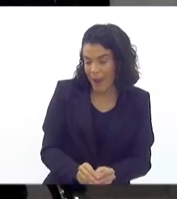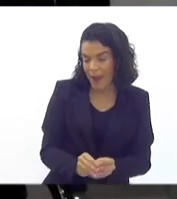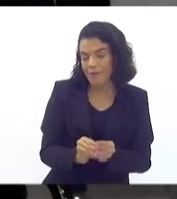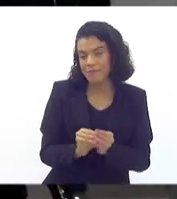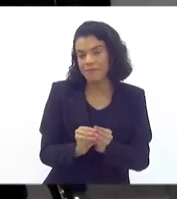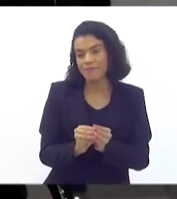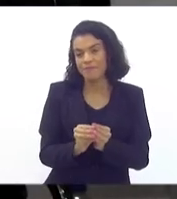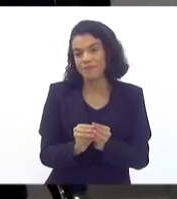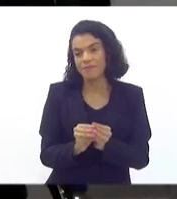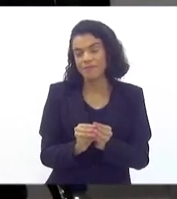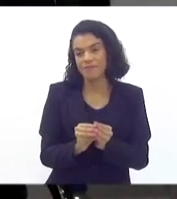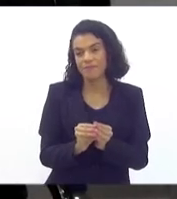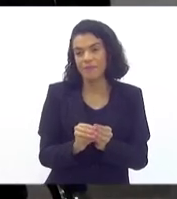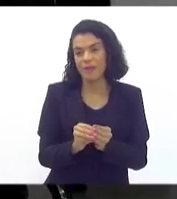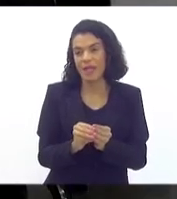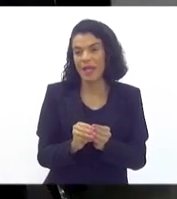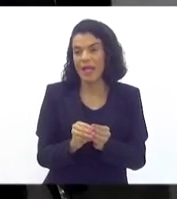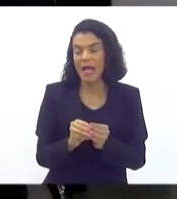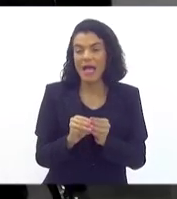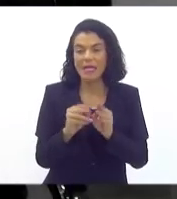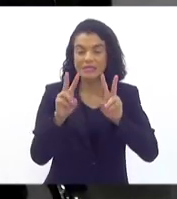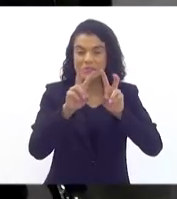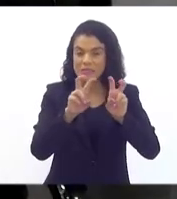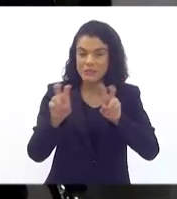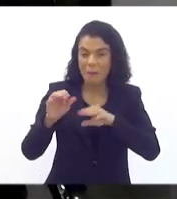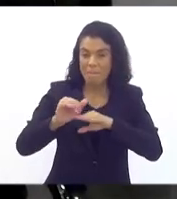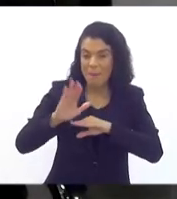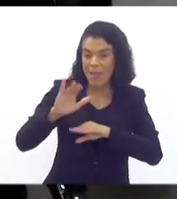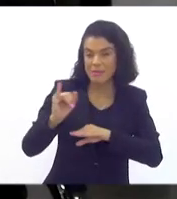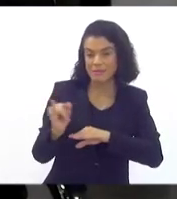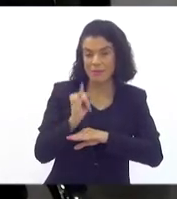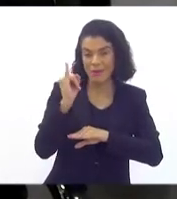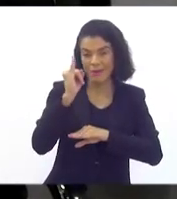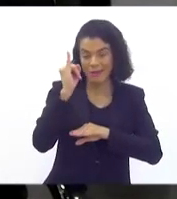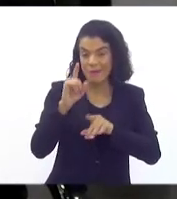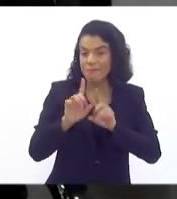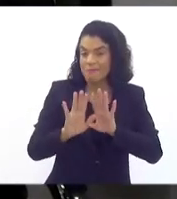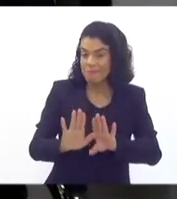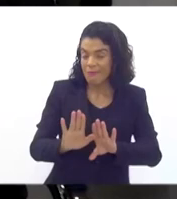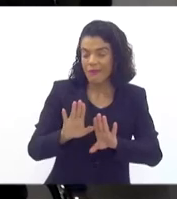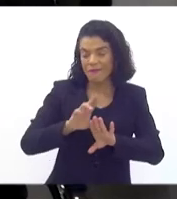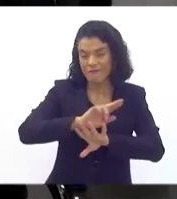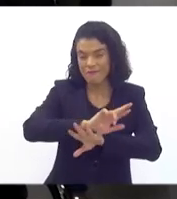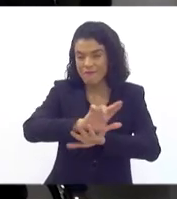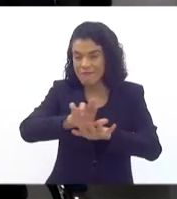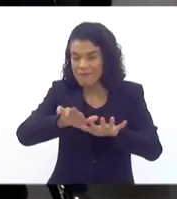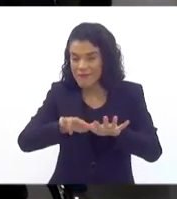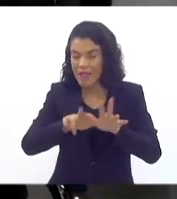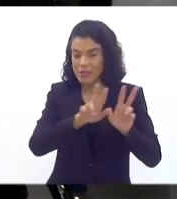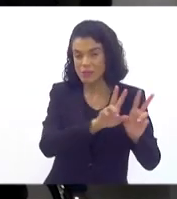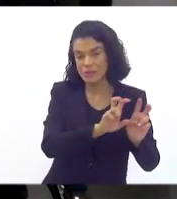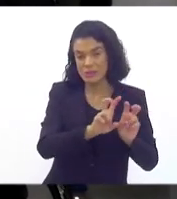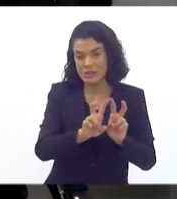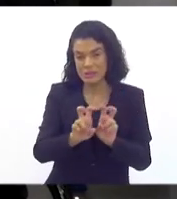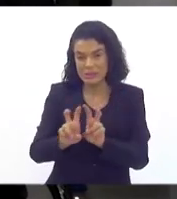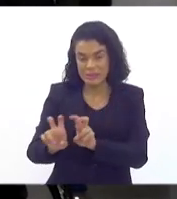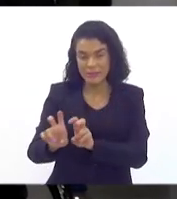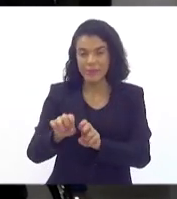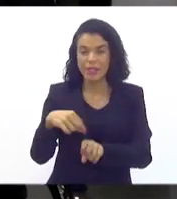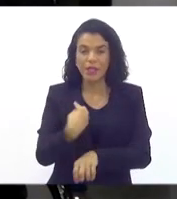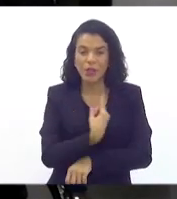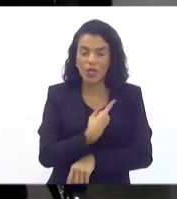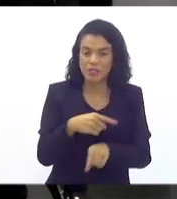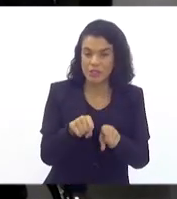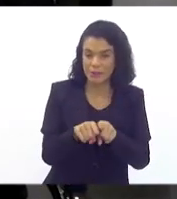são assim mais mais importantes mas que diz respeito a vários há vários temas e que nós